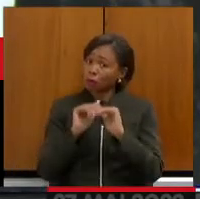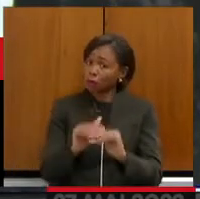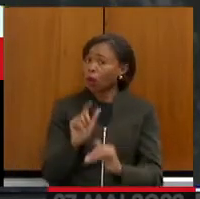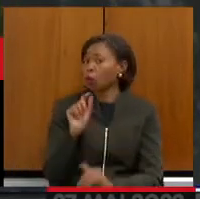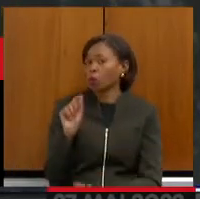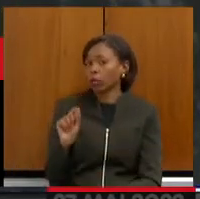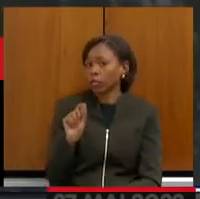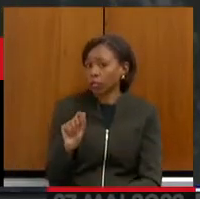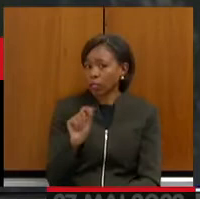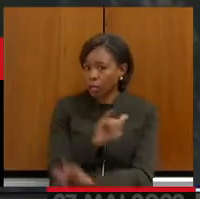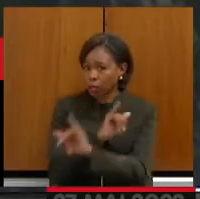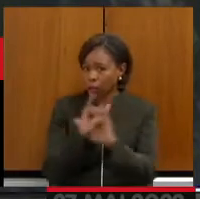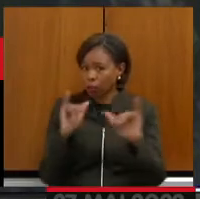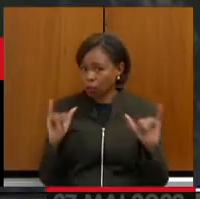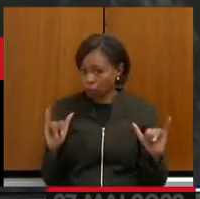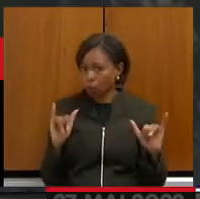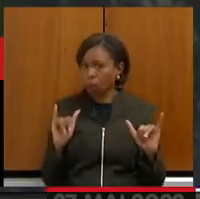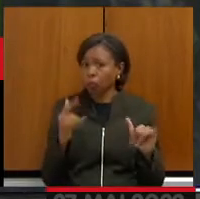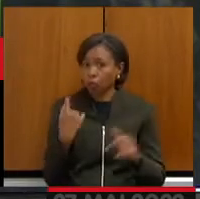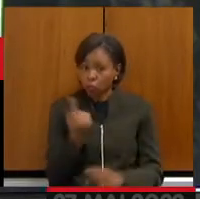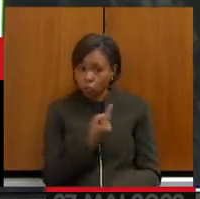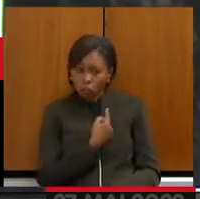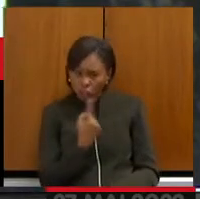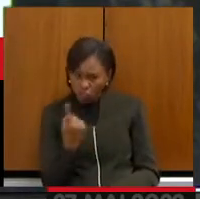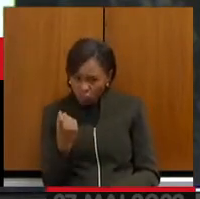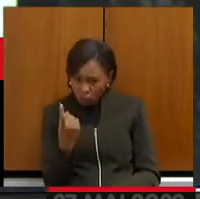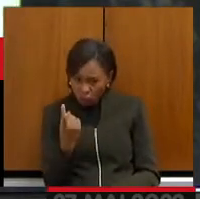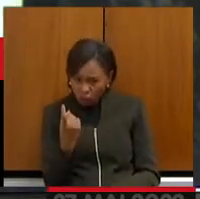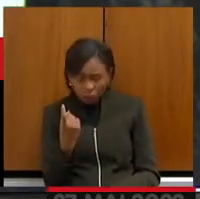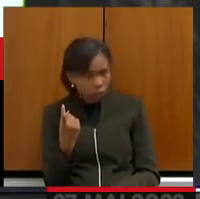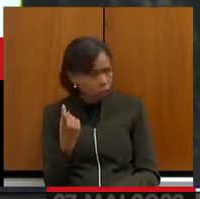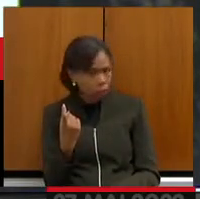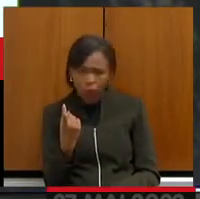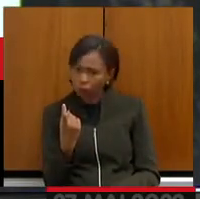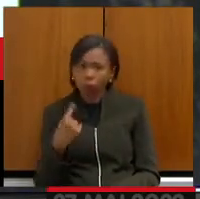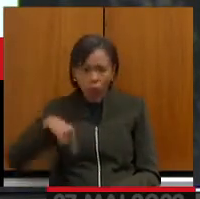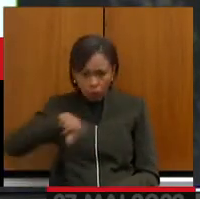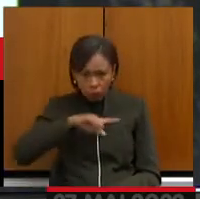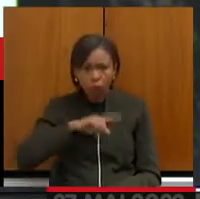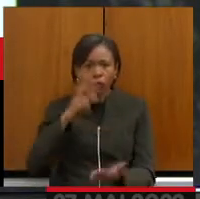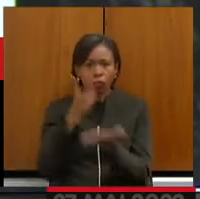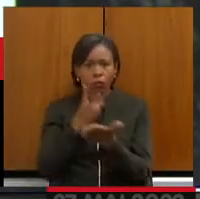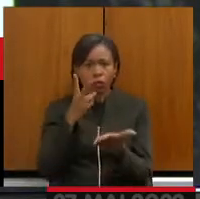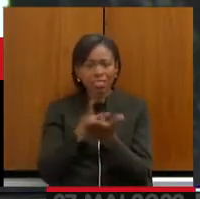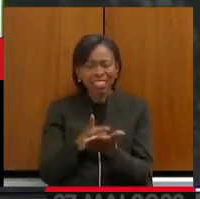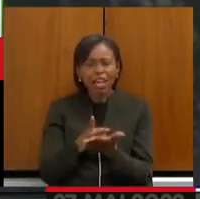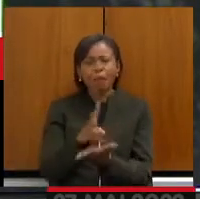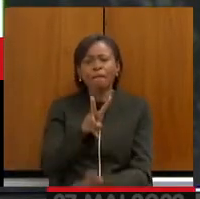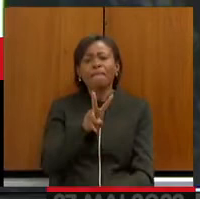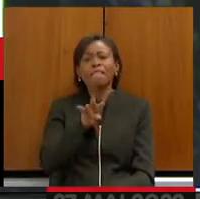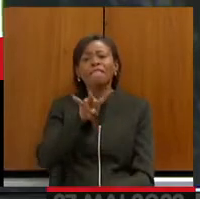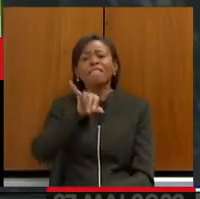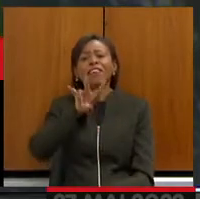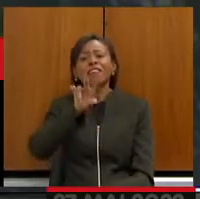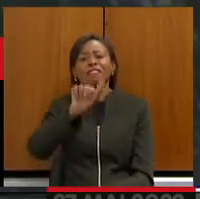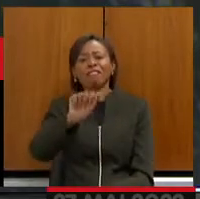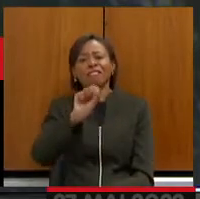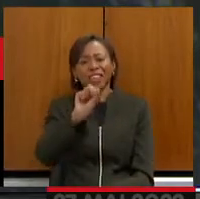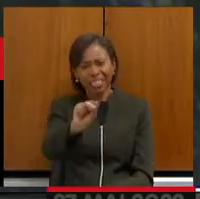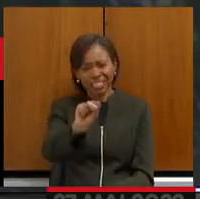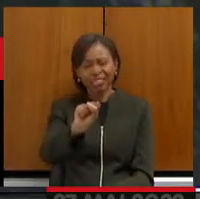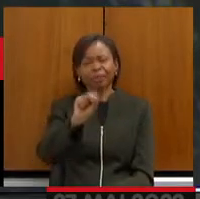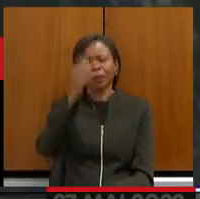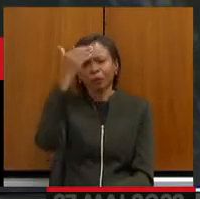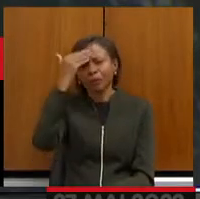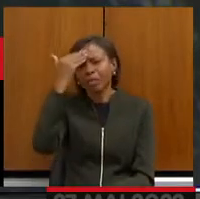eu deixo nós não estamos sós nós estamos sempre vivas muito obrigada